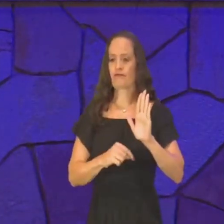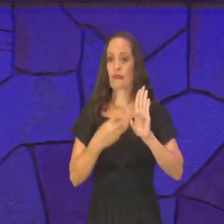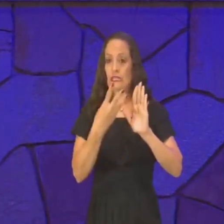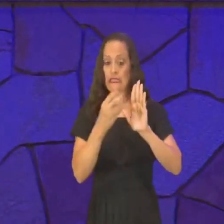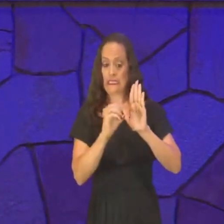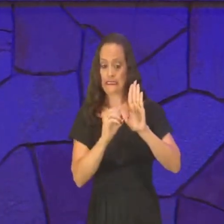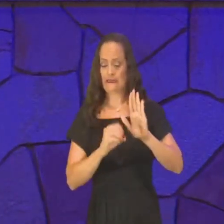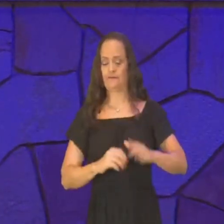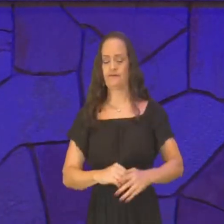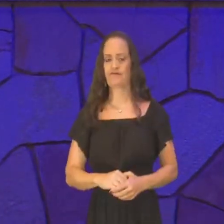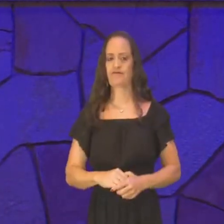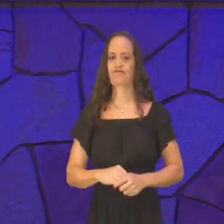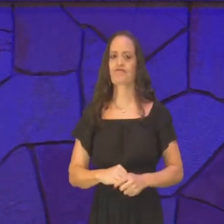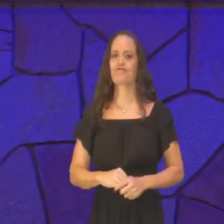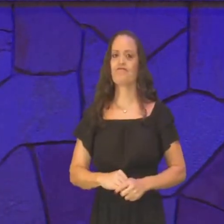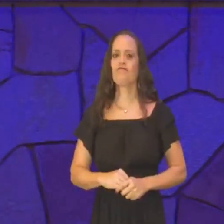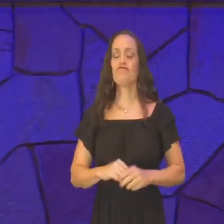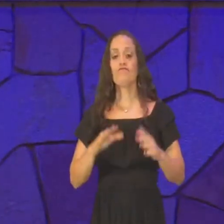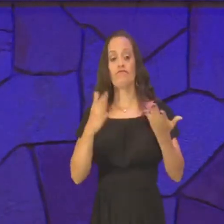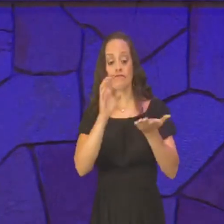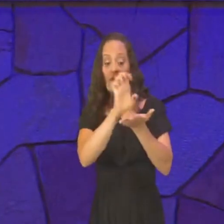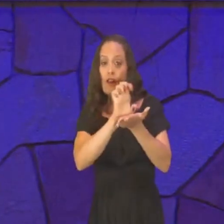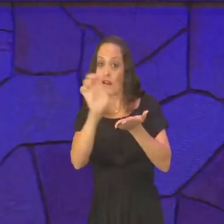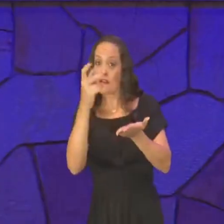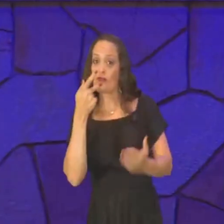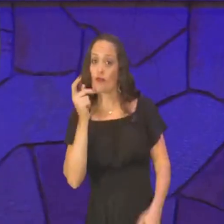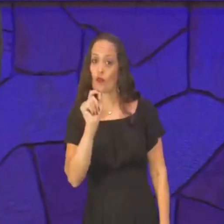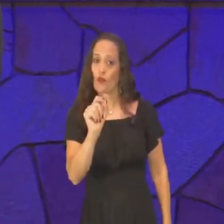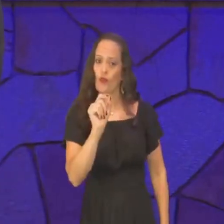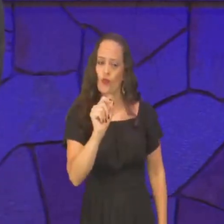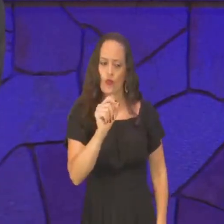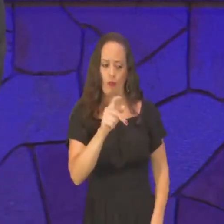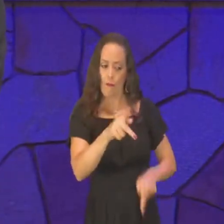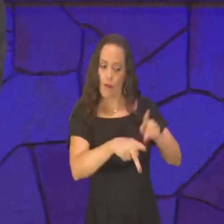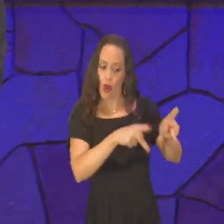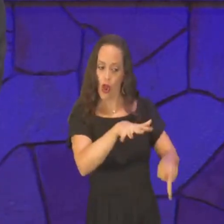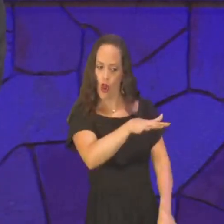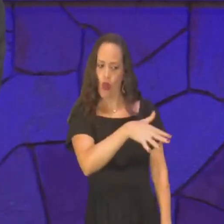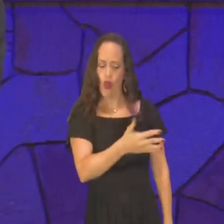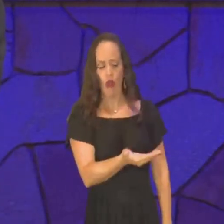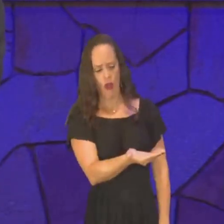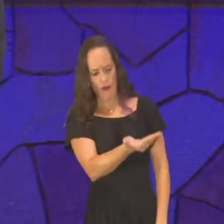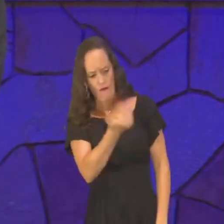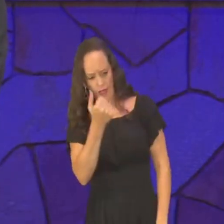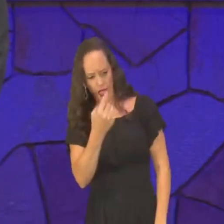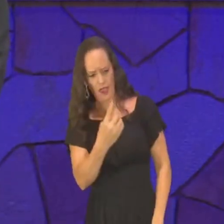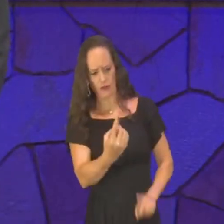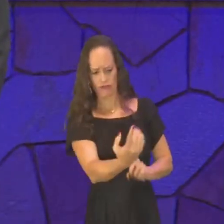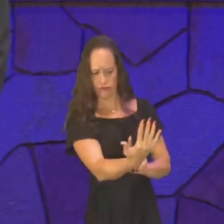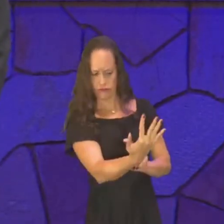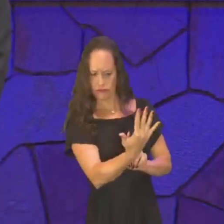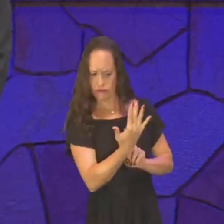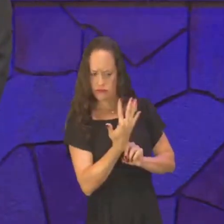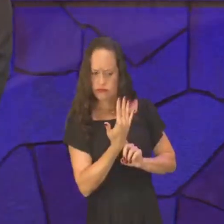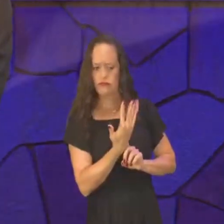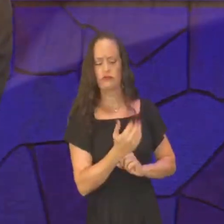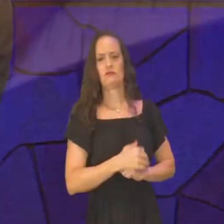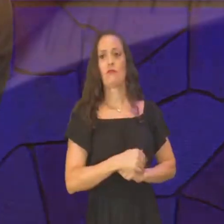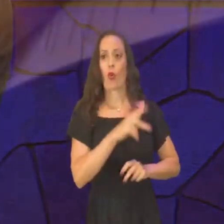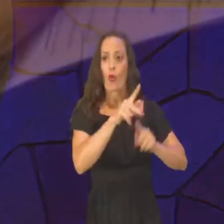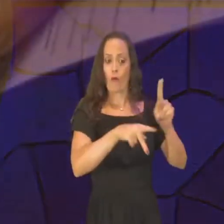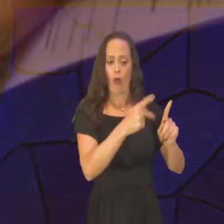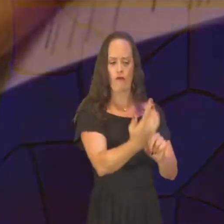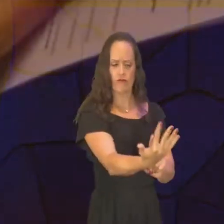30. Então Elias disse a todo o povo: aproximem-se de mim. E todo o povo